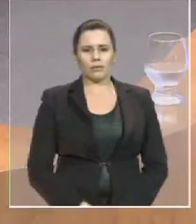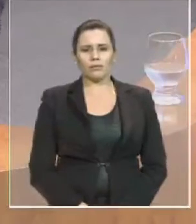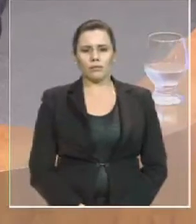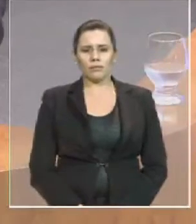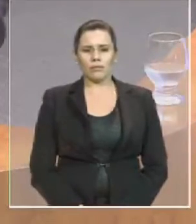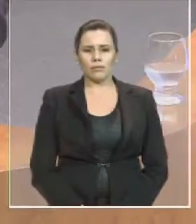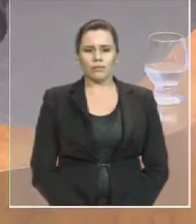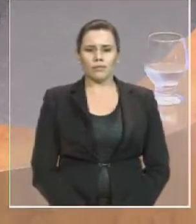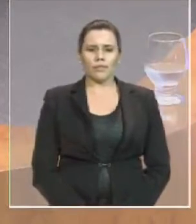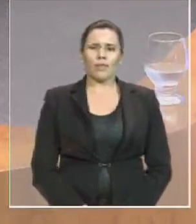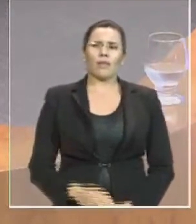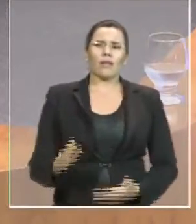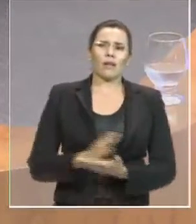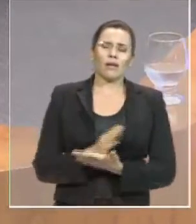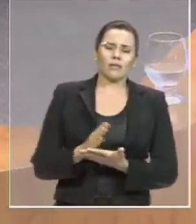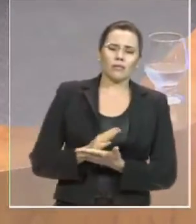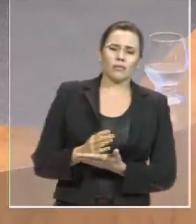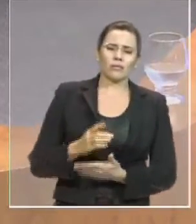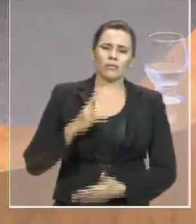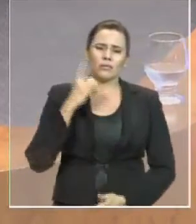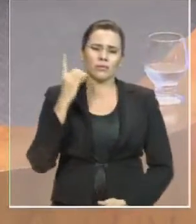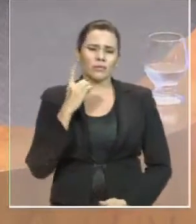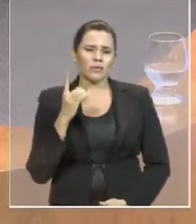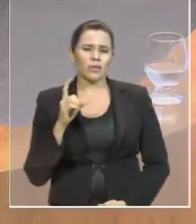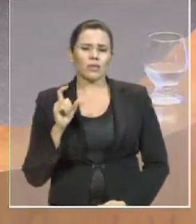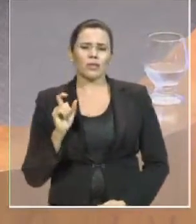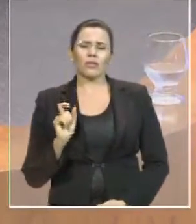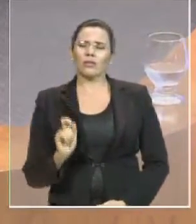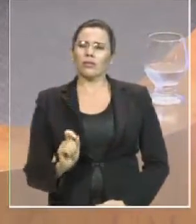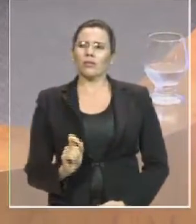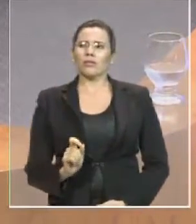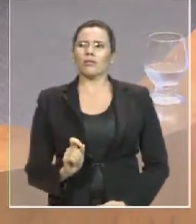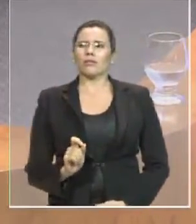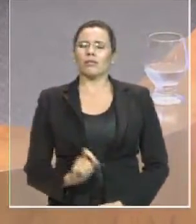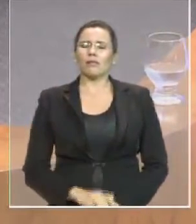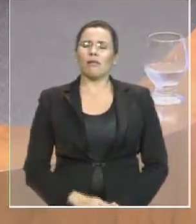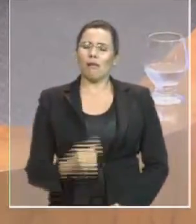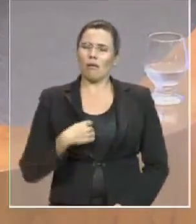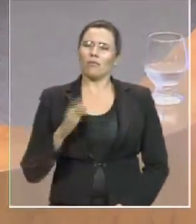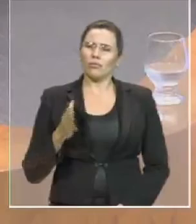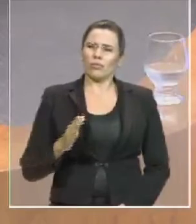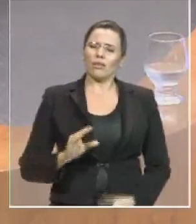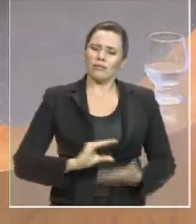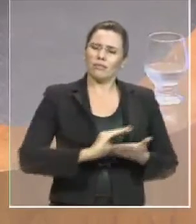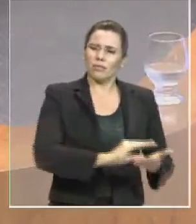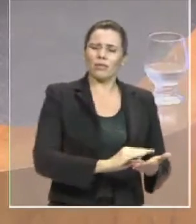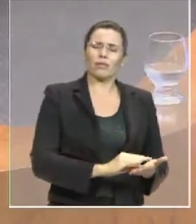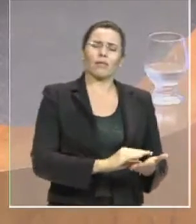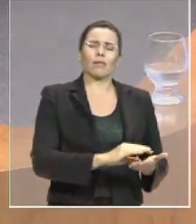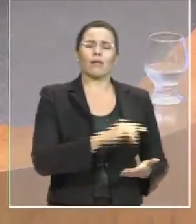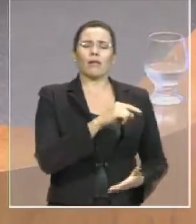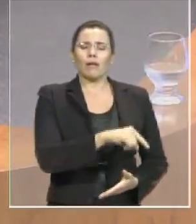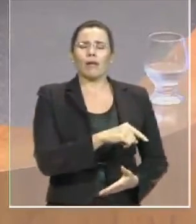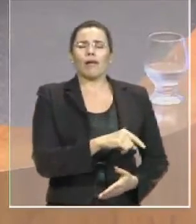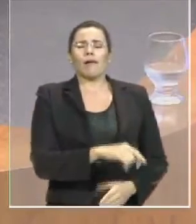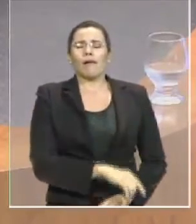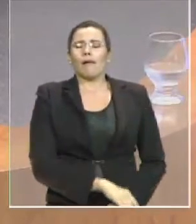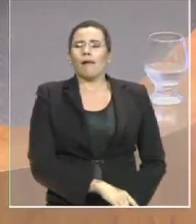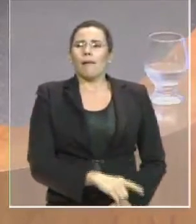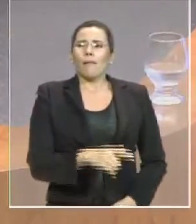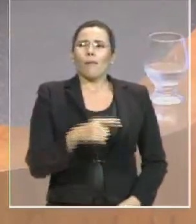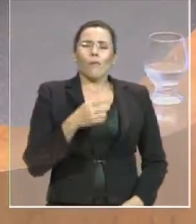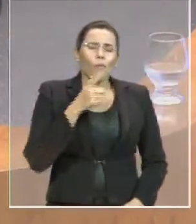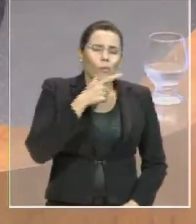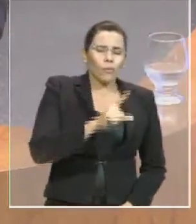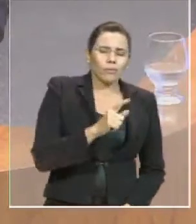deputados dizem que eu estou perdendo tempo, que água não dá voto. Mas eu não vou fugir dos meus princípios. Vou até o